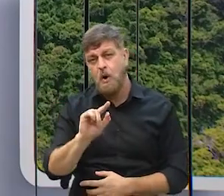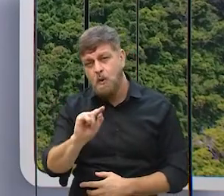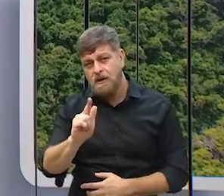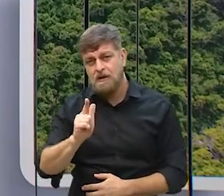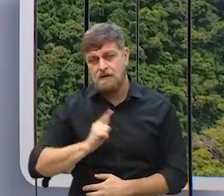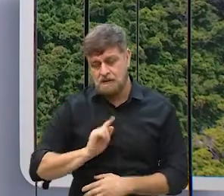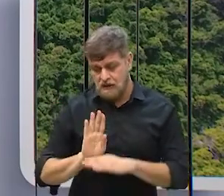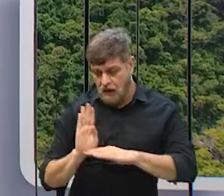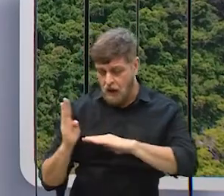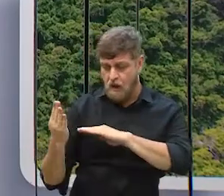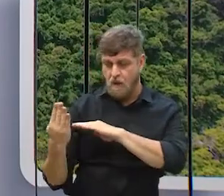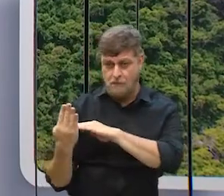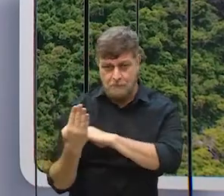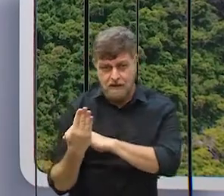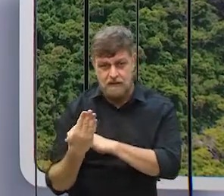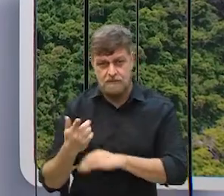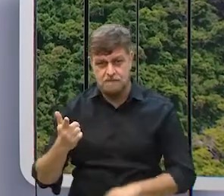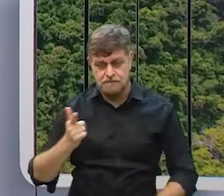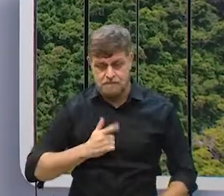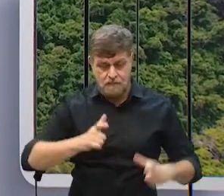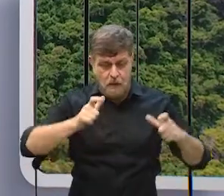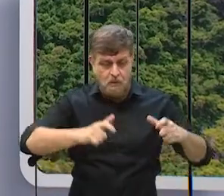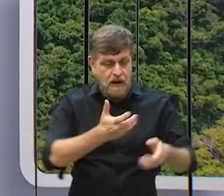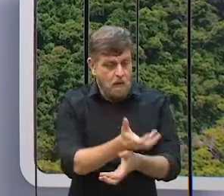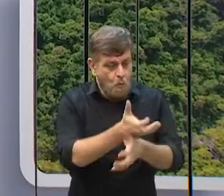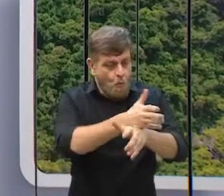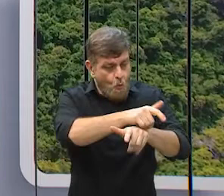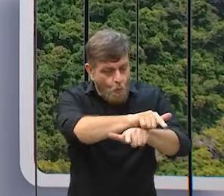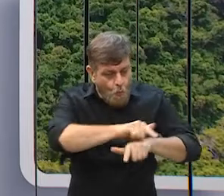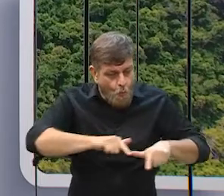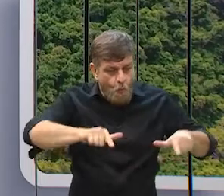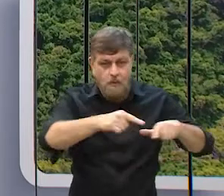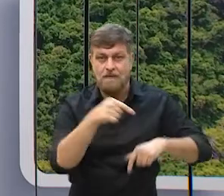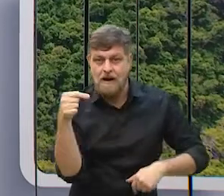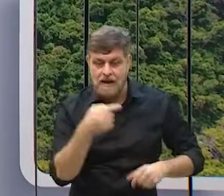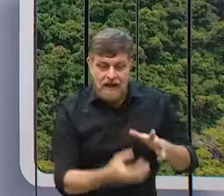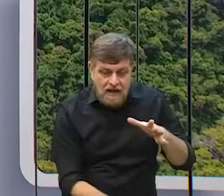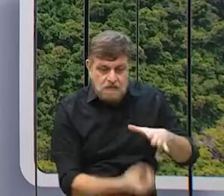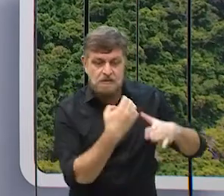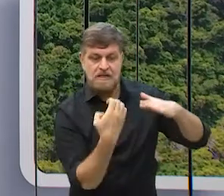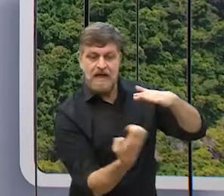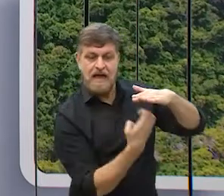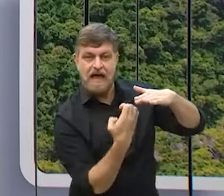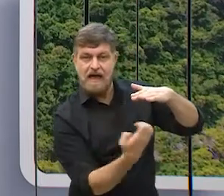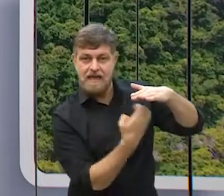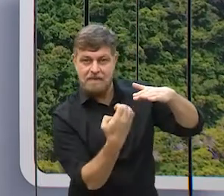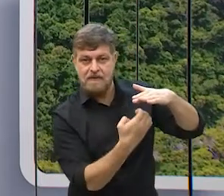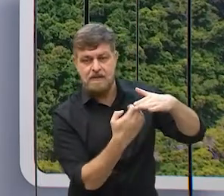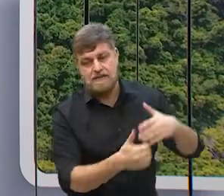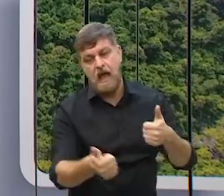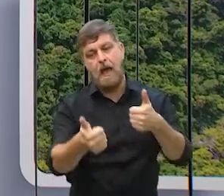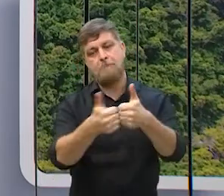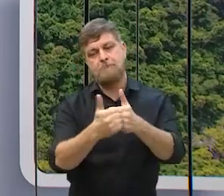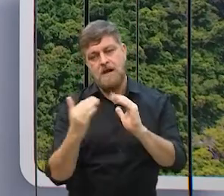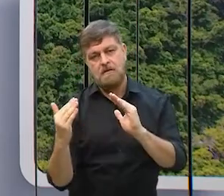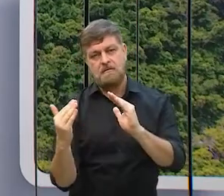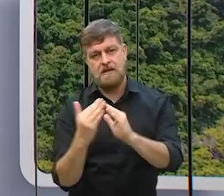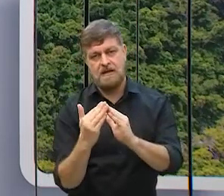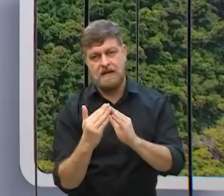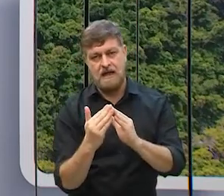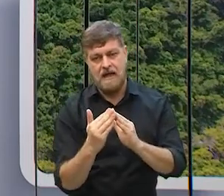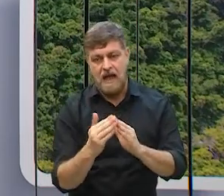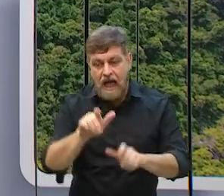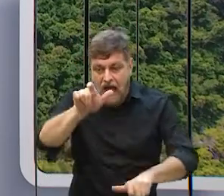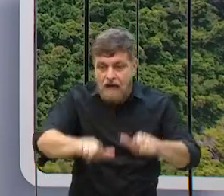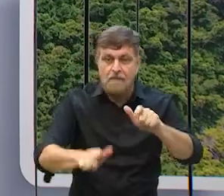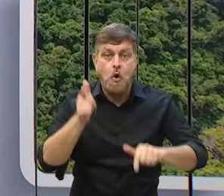nos bairros e nos vazios urbanos ser ocupados por empresas, né? Levar emprego para